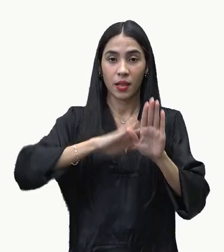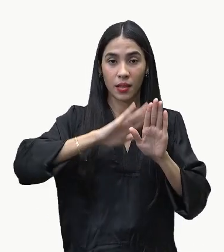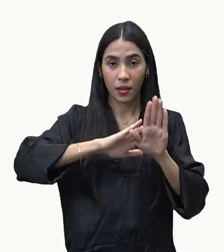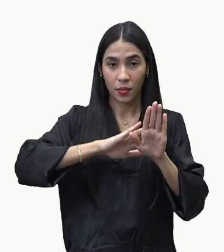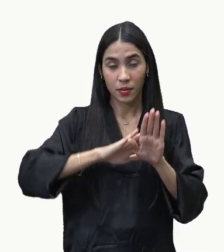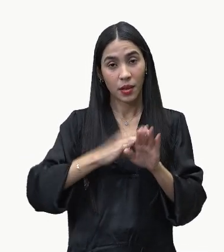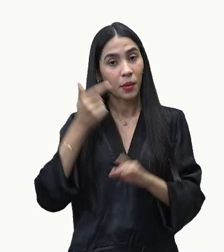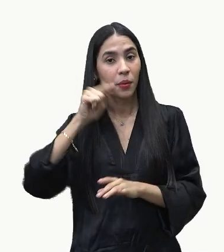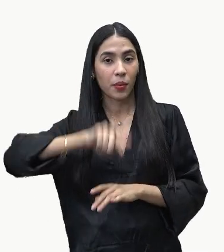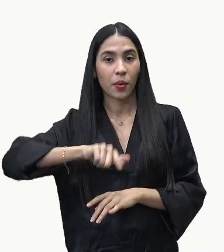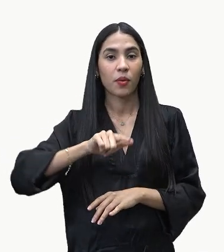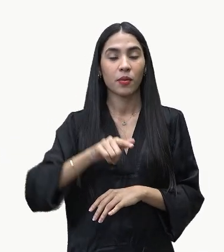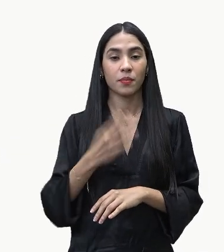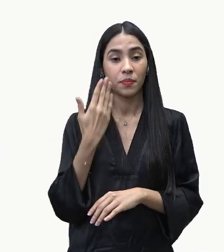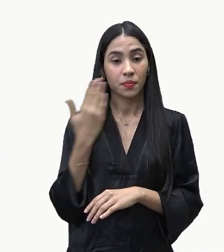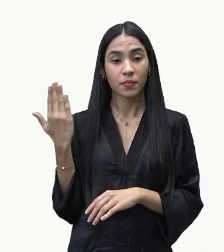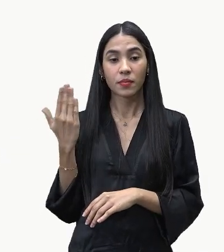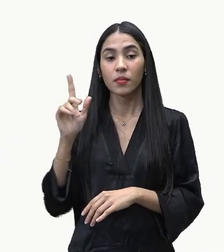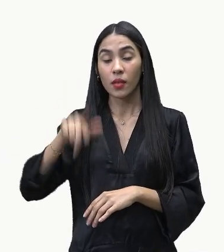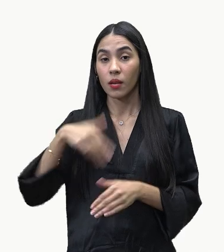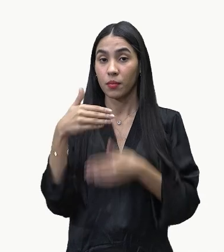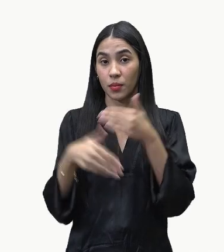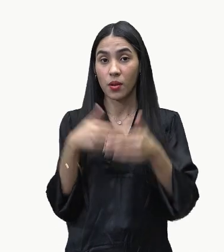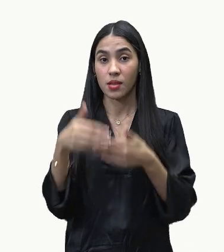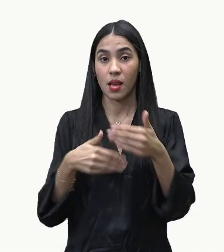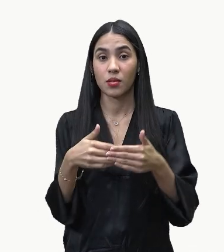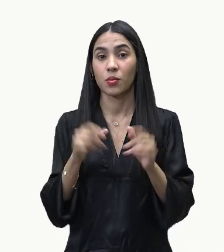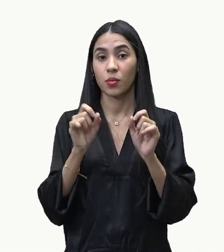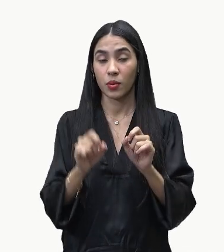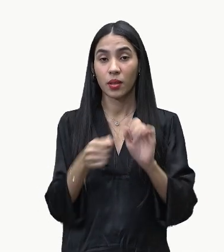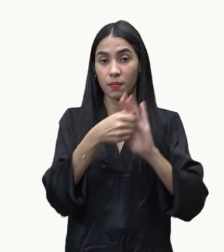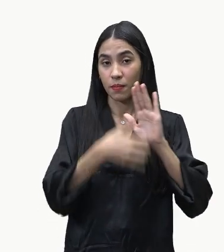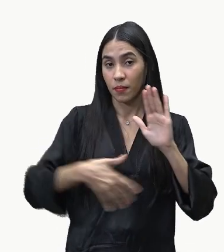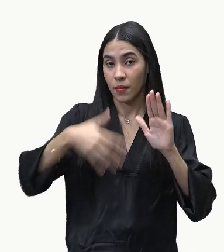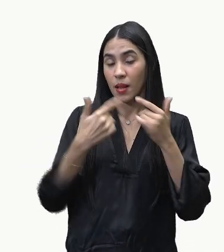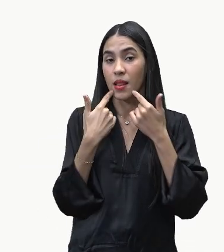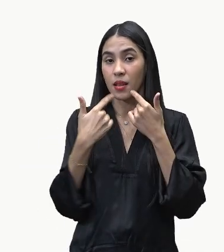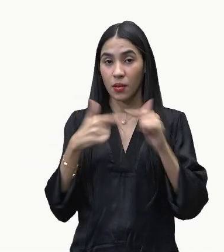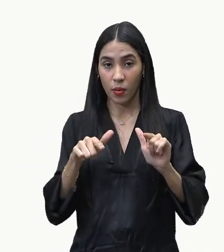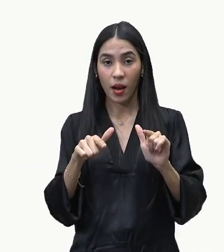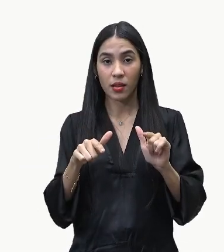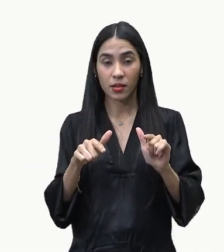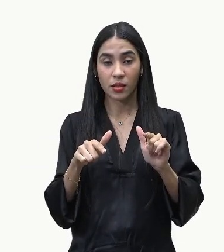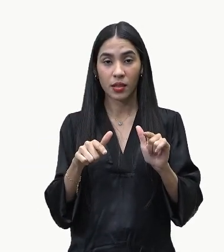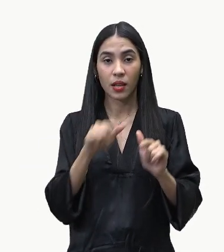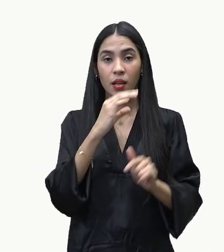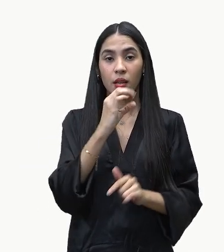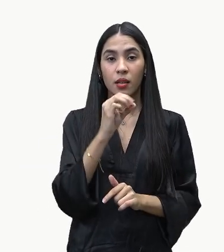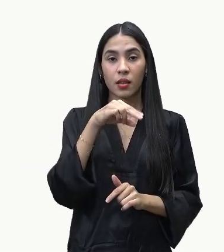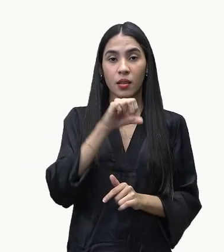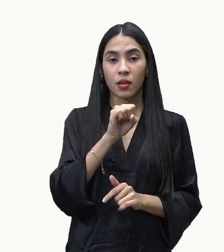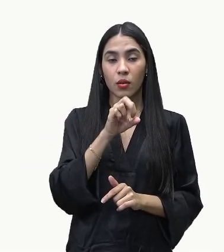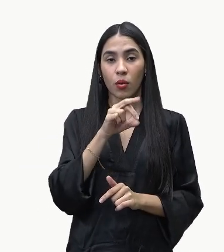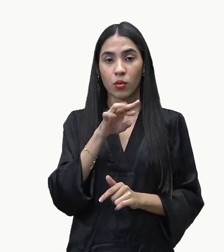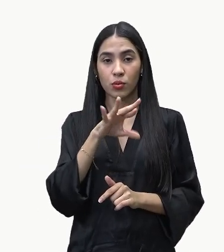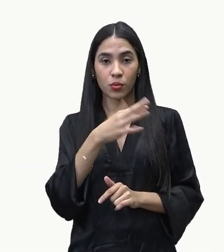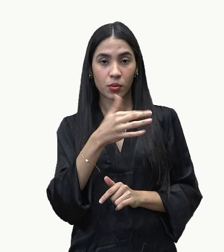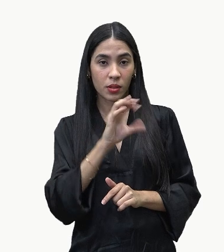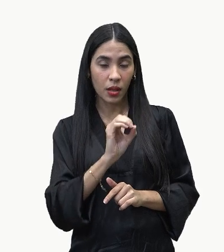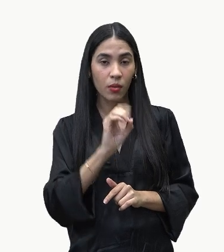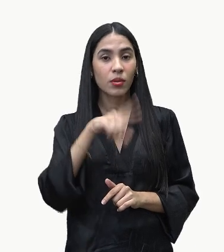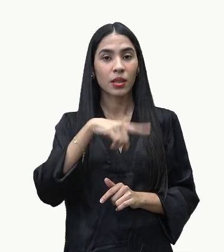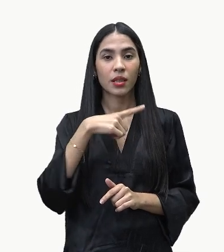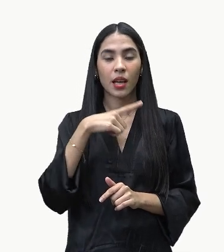de novo, isso aqui é um processo de figura de linguagem, figura de construção. Tem os seus